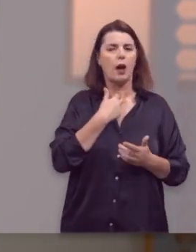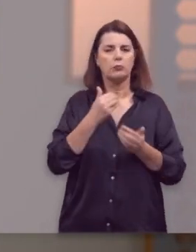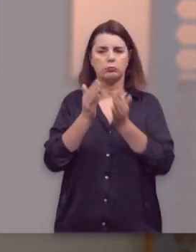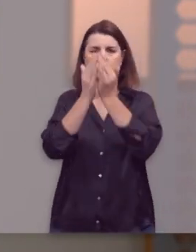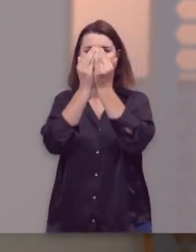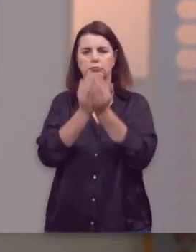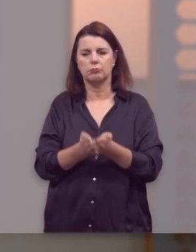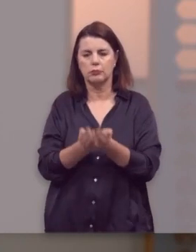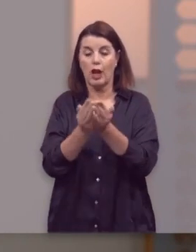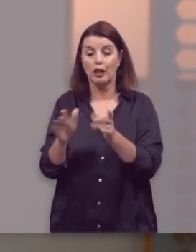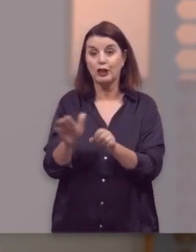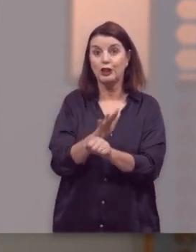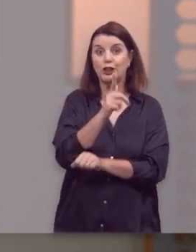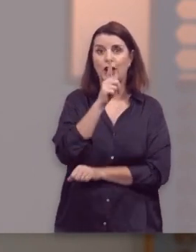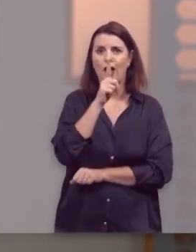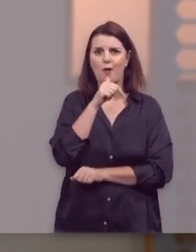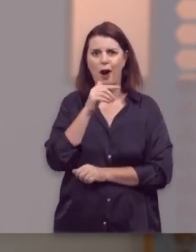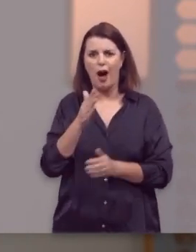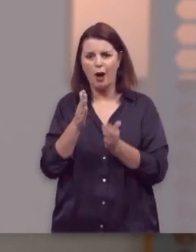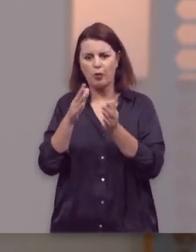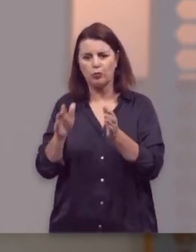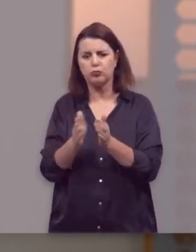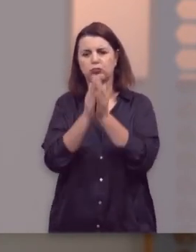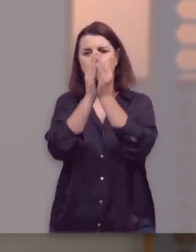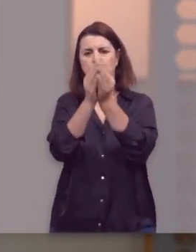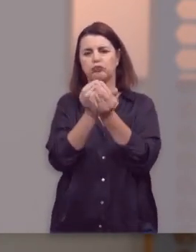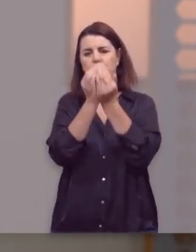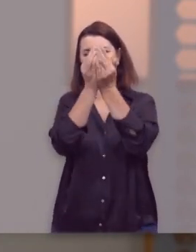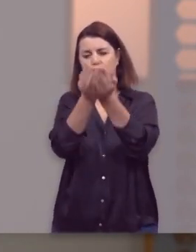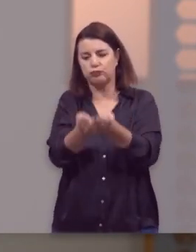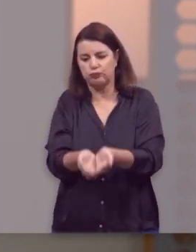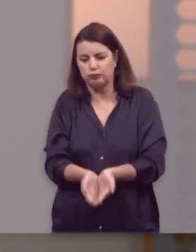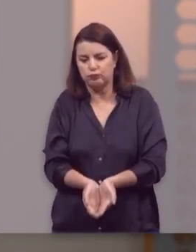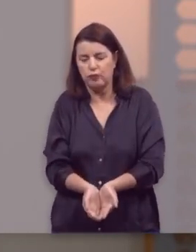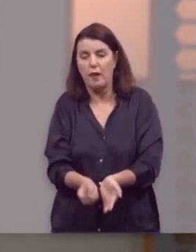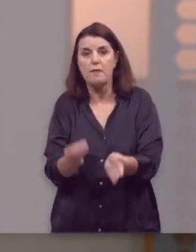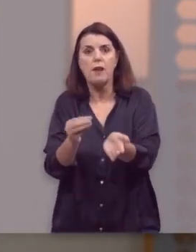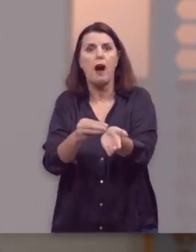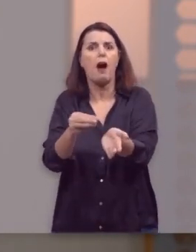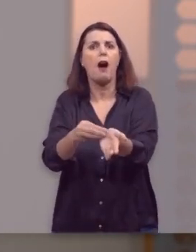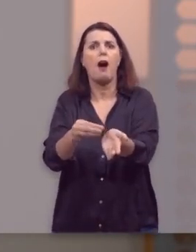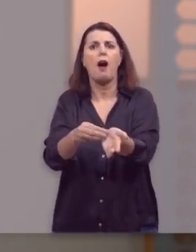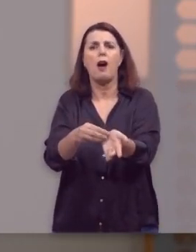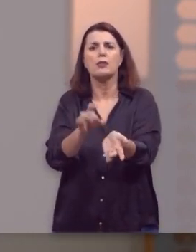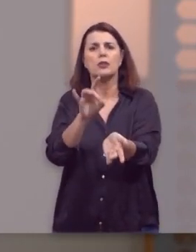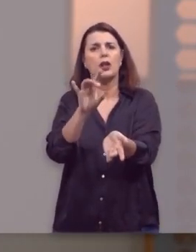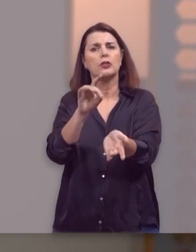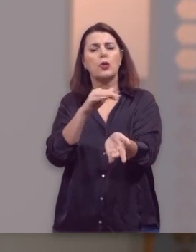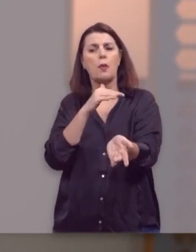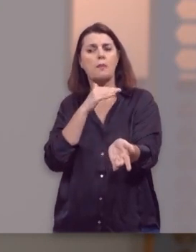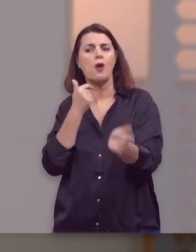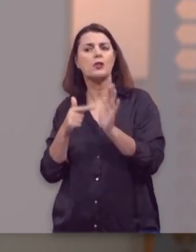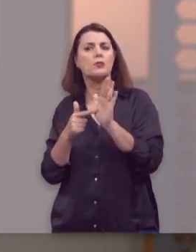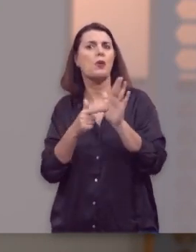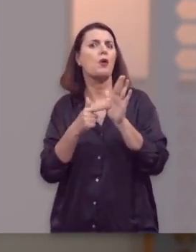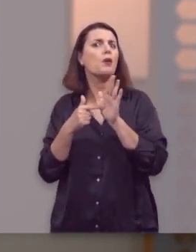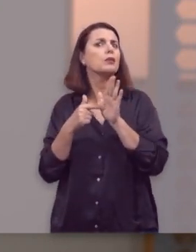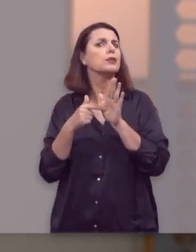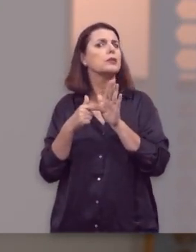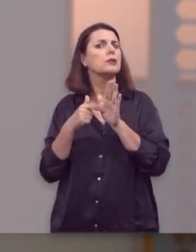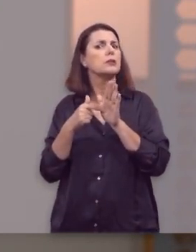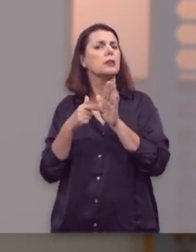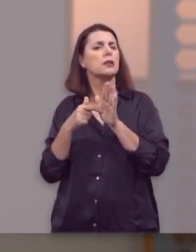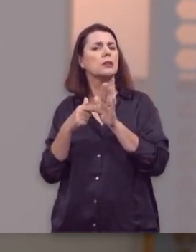já estava se enchendo d'água e parecia que ia a pique, e o naufrágio parecia inevitável, a morte mostrando para eles a